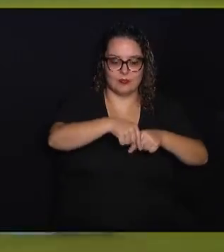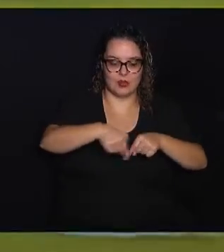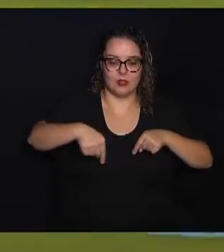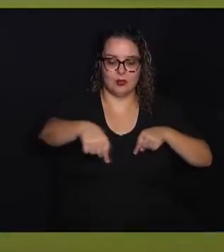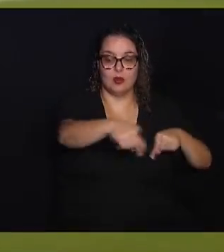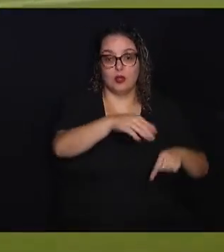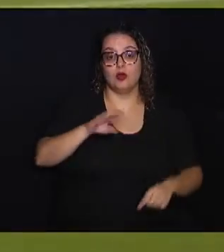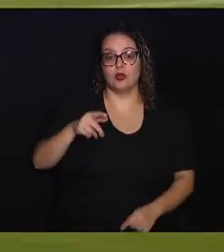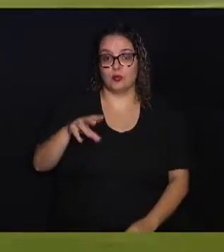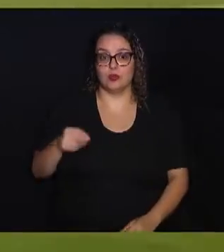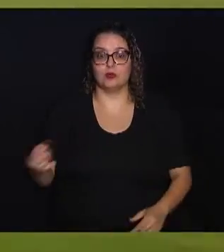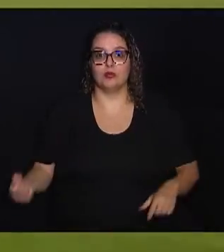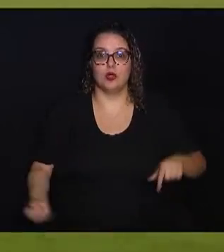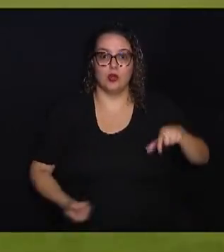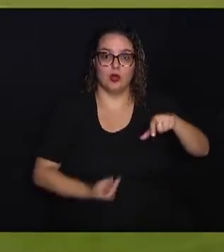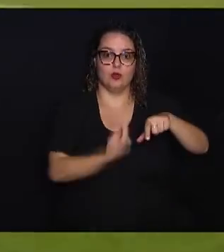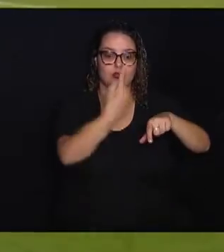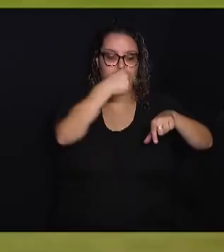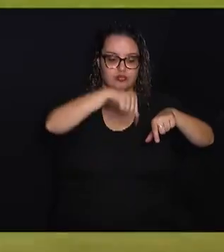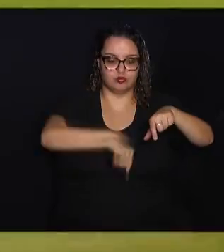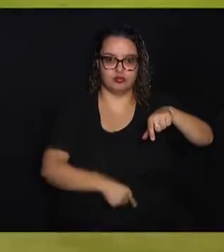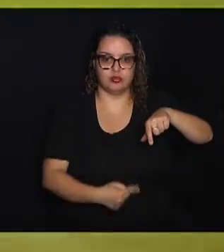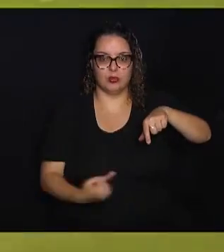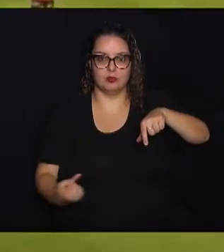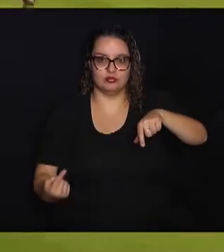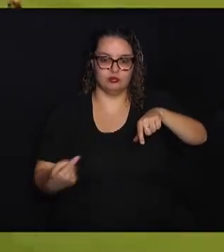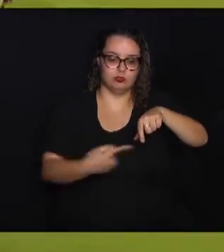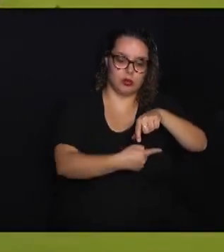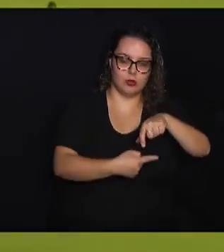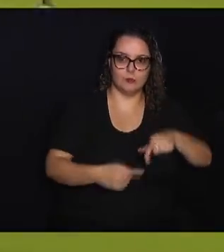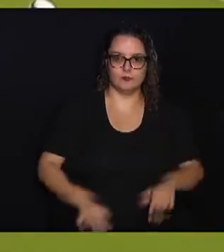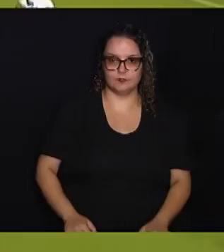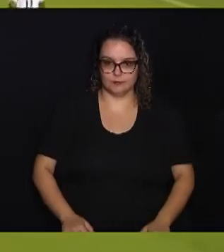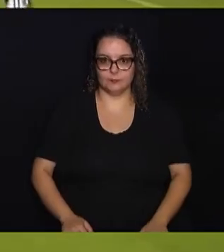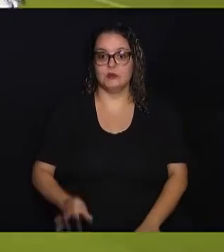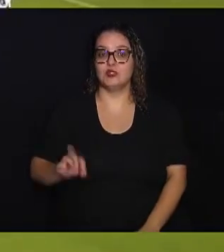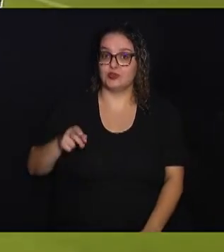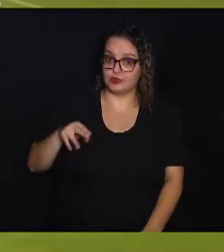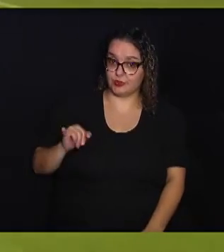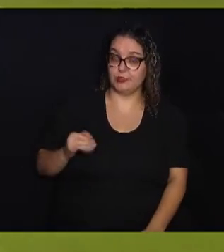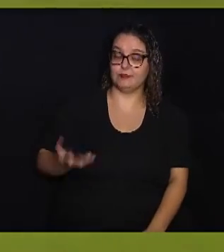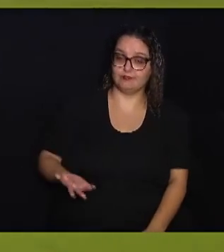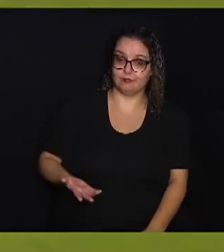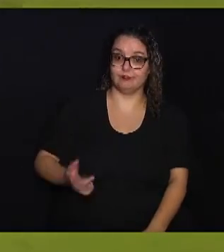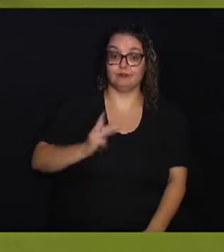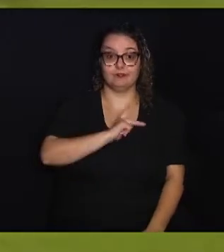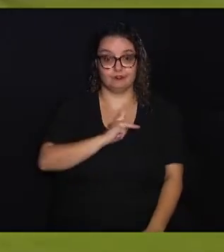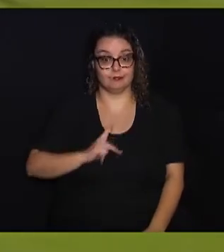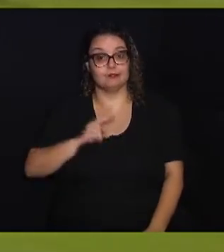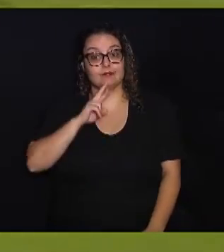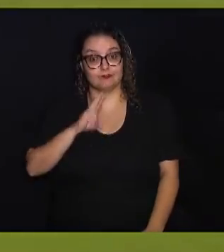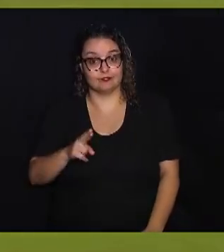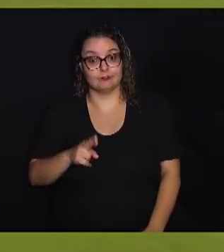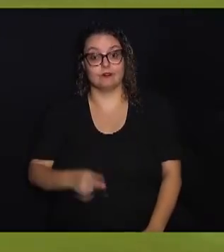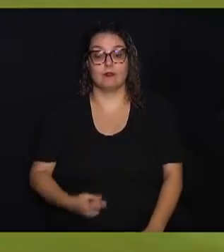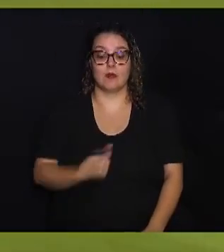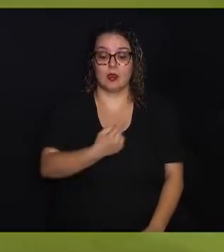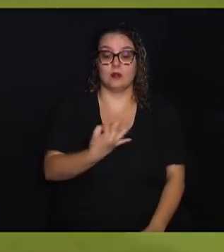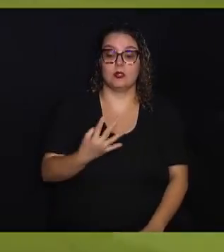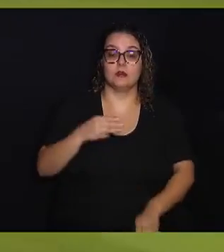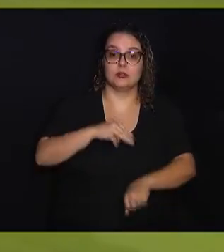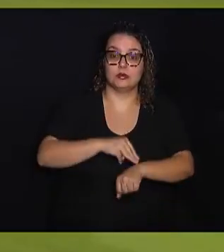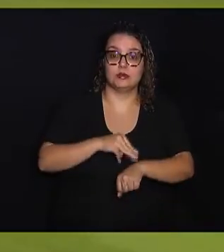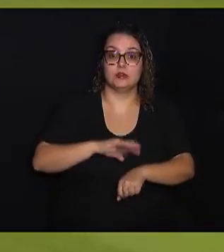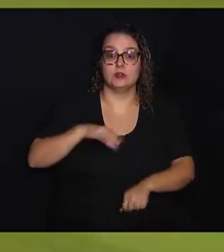marcou após rebote de finalização na trave de Tony Anderson. A resposta ponte pretana veio aos 14 minutos,